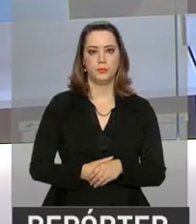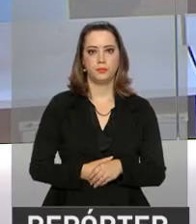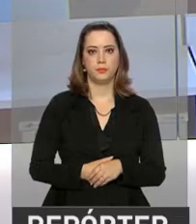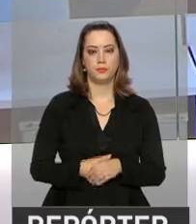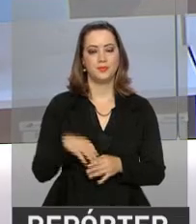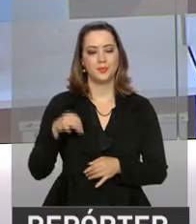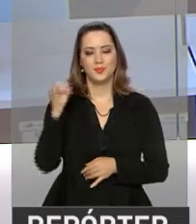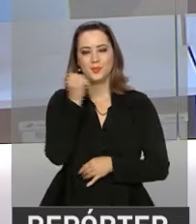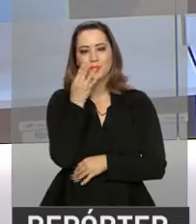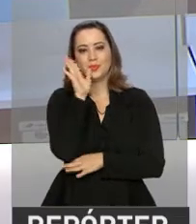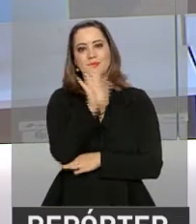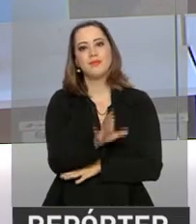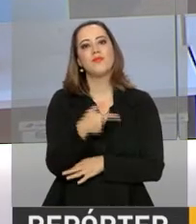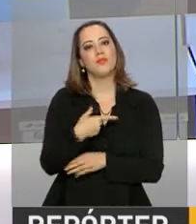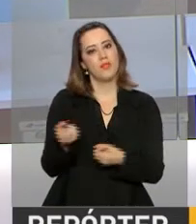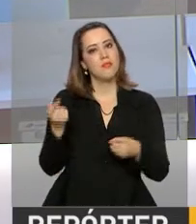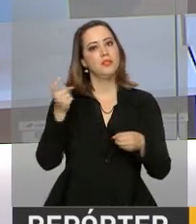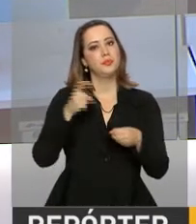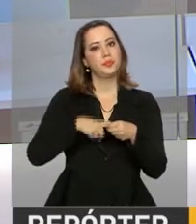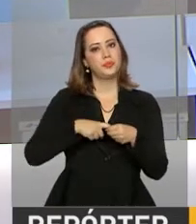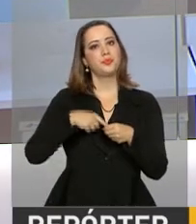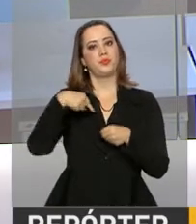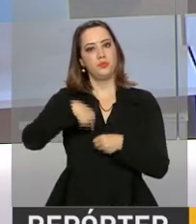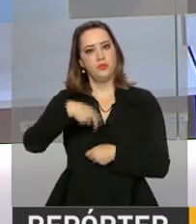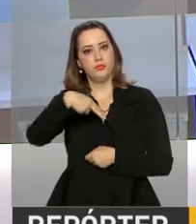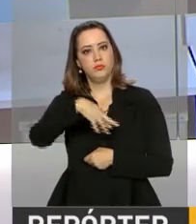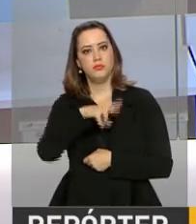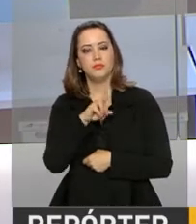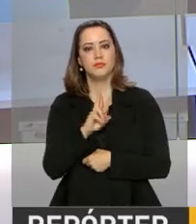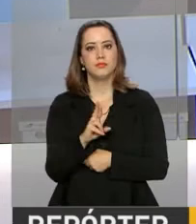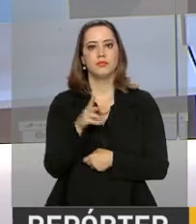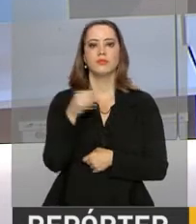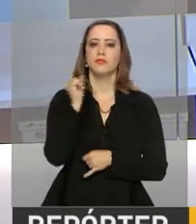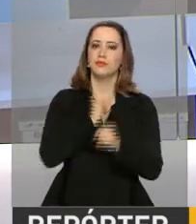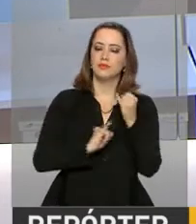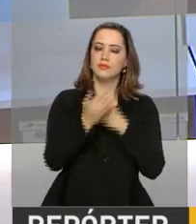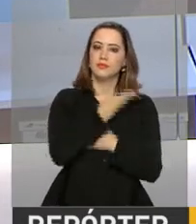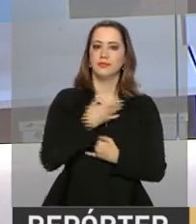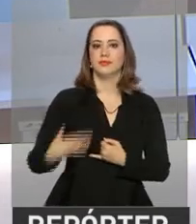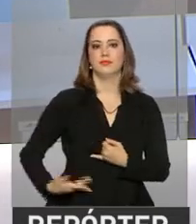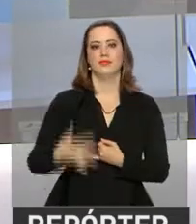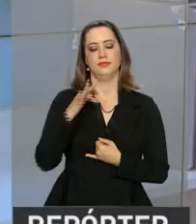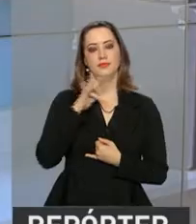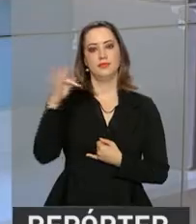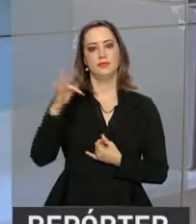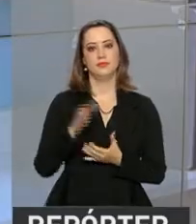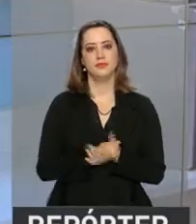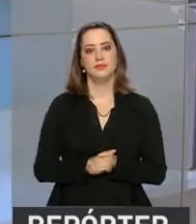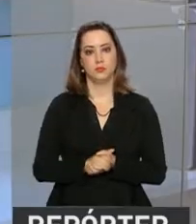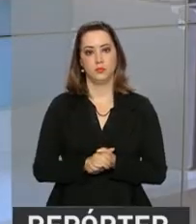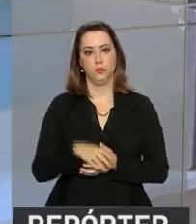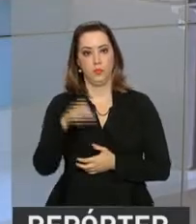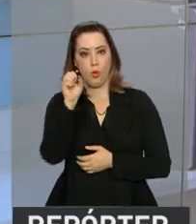olá boa tarde estamos de volta com repórter nbr e as notícias do governo federal